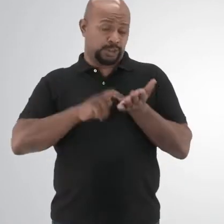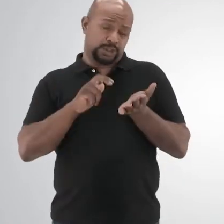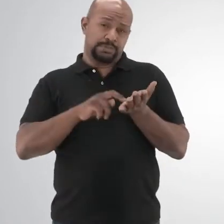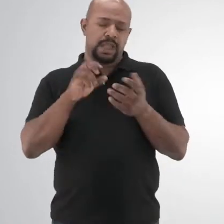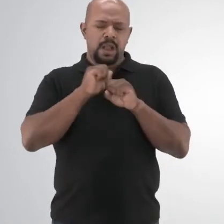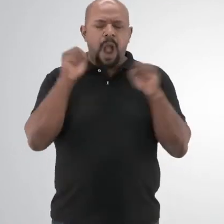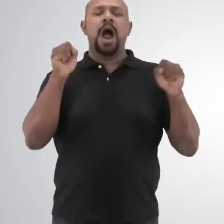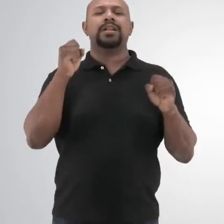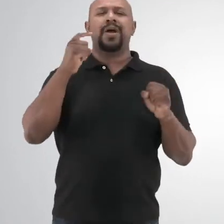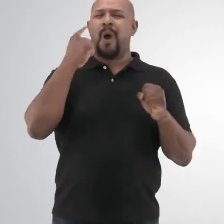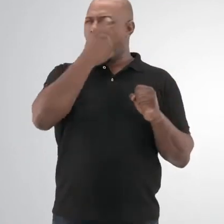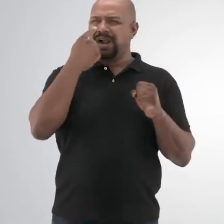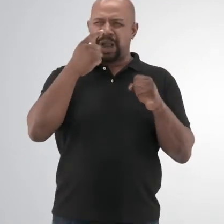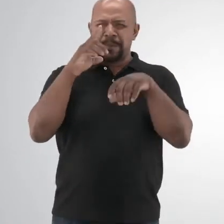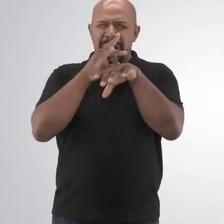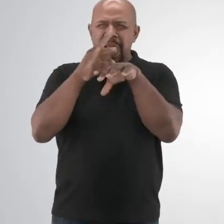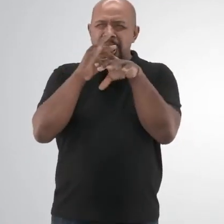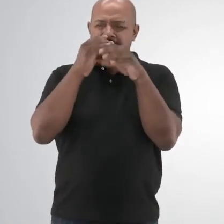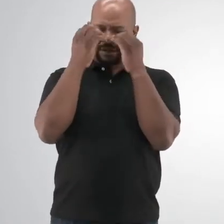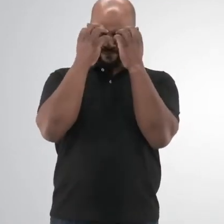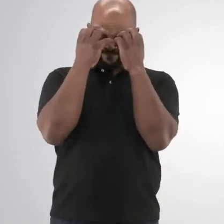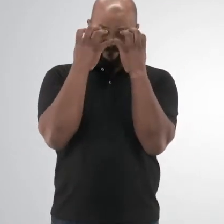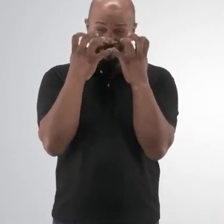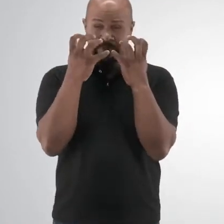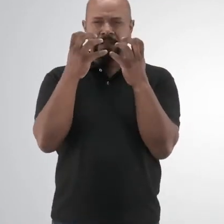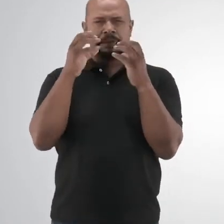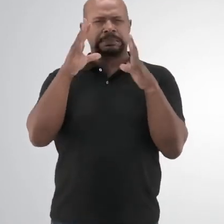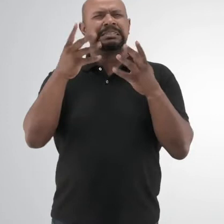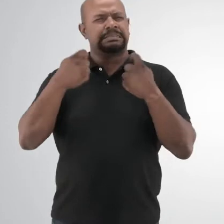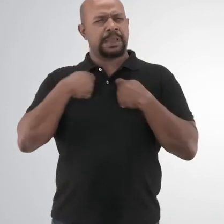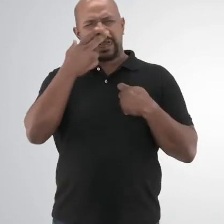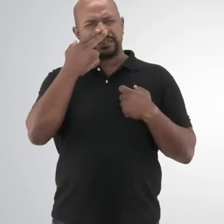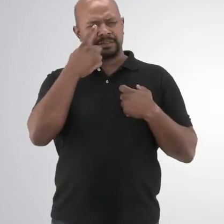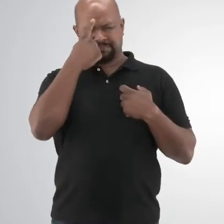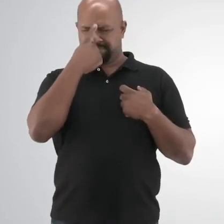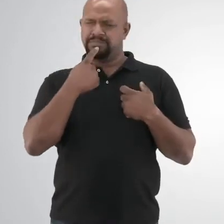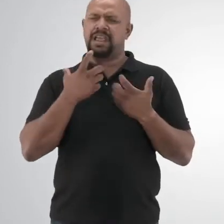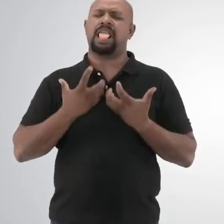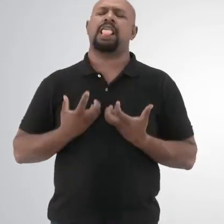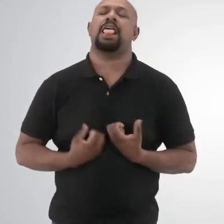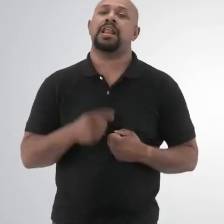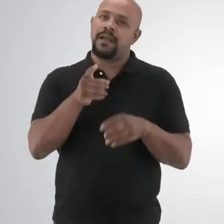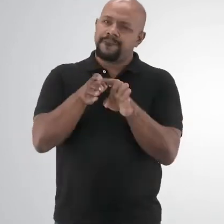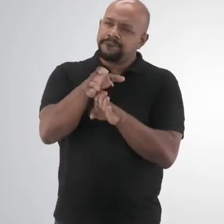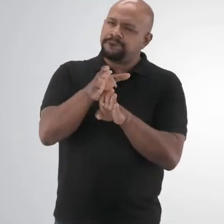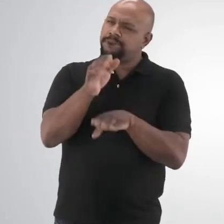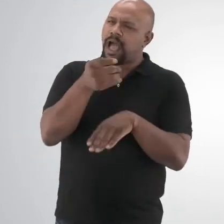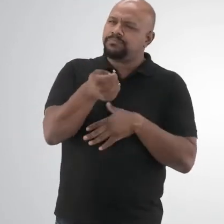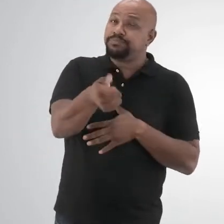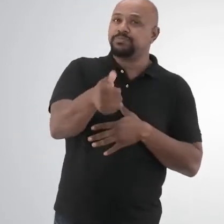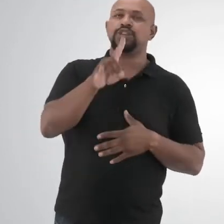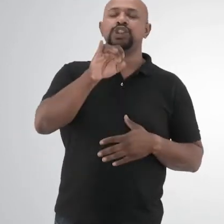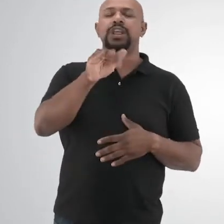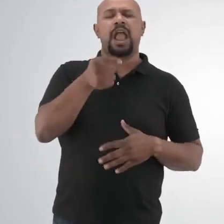De manhã acordam com olheira, com o olho muito inchado e dá um aspecto de cansaço. Então essa dica é para